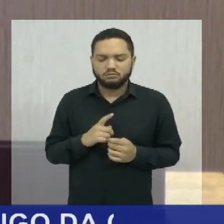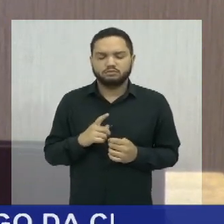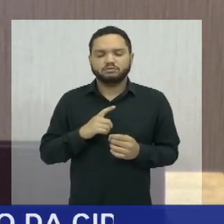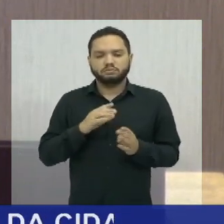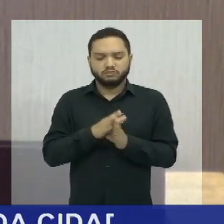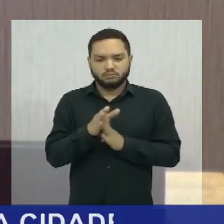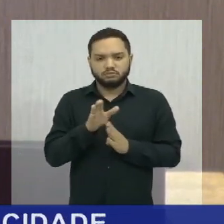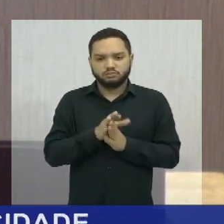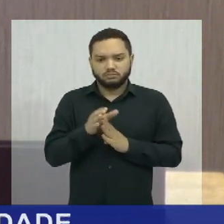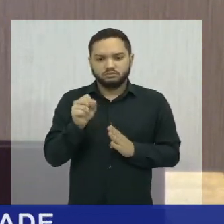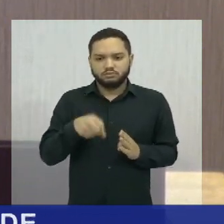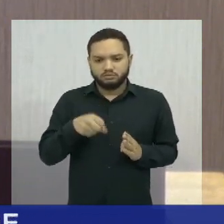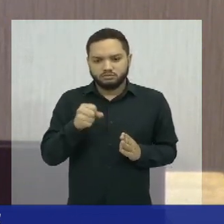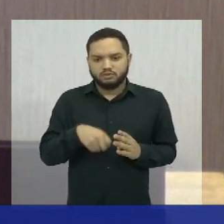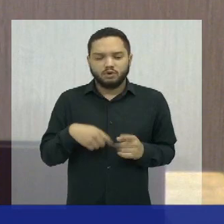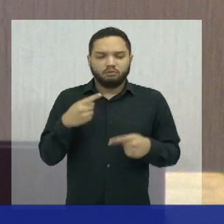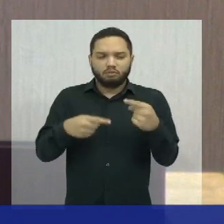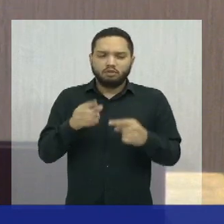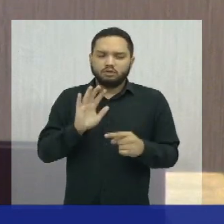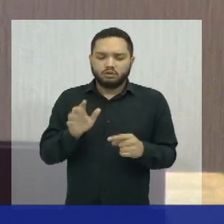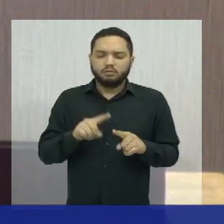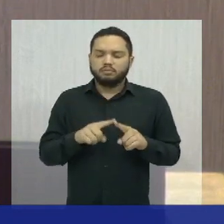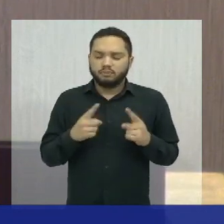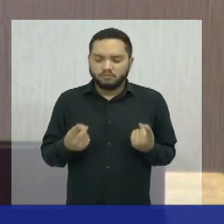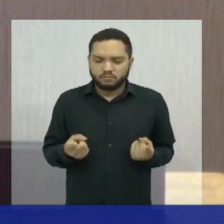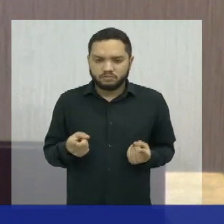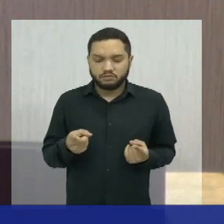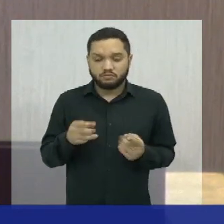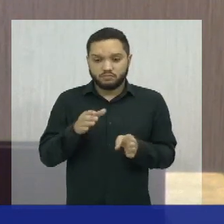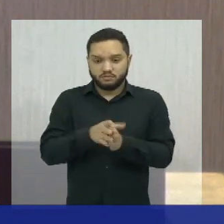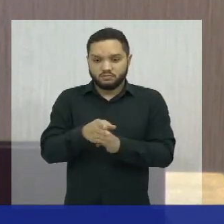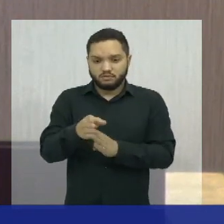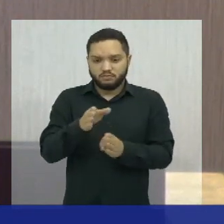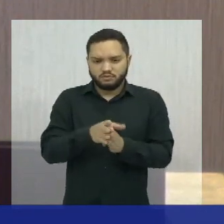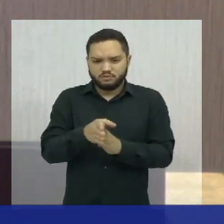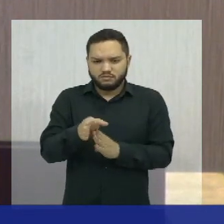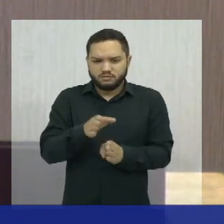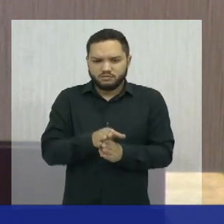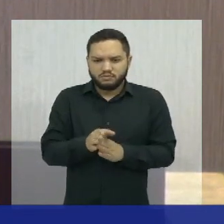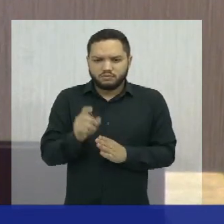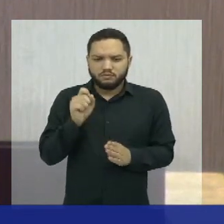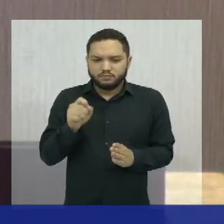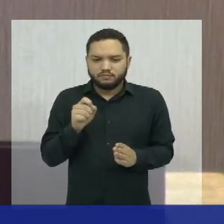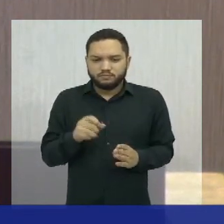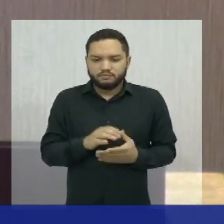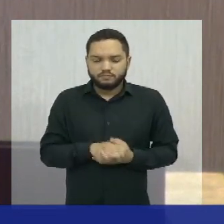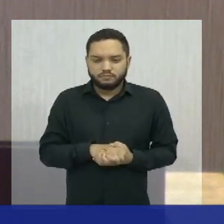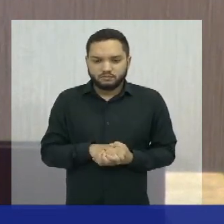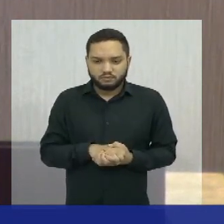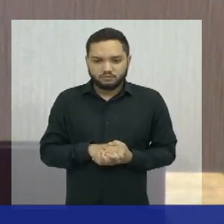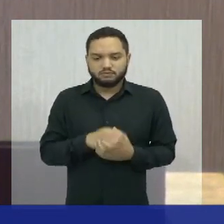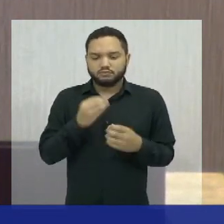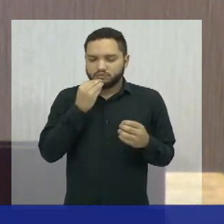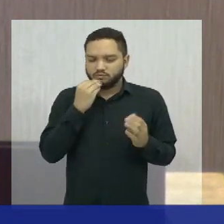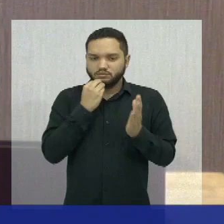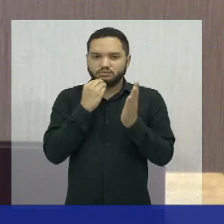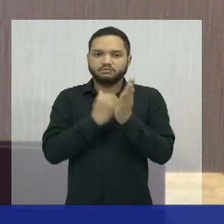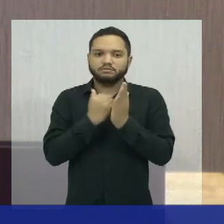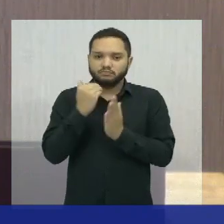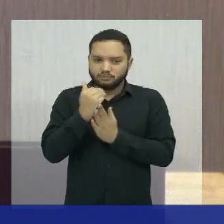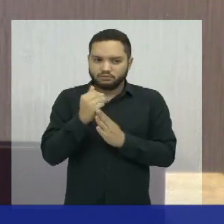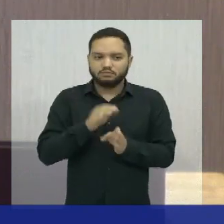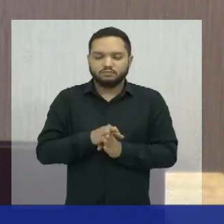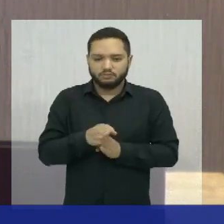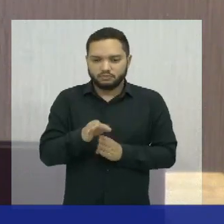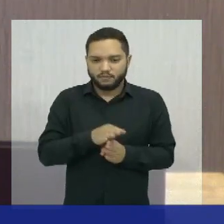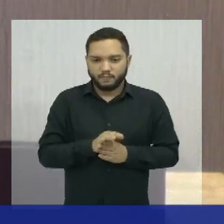não vamos temar nisso. Mas é dizer, essa orientação de fato deverá ser muito mais. Eu sei que